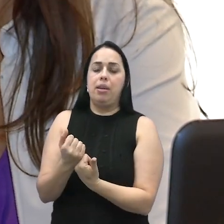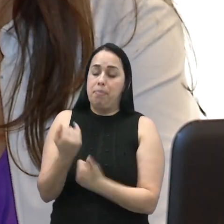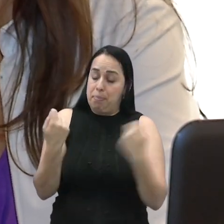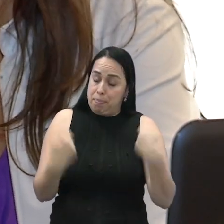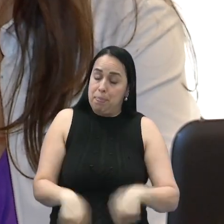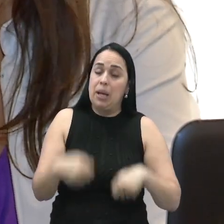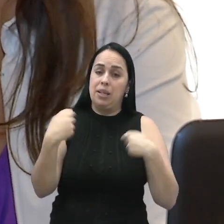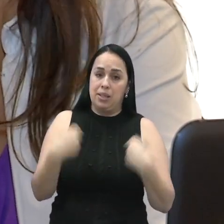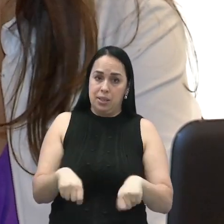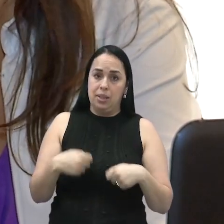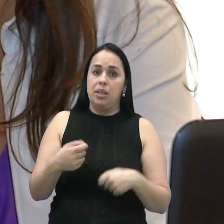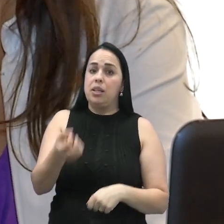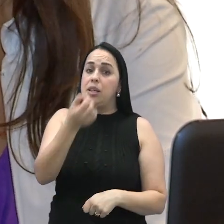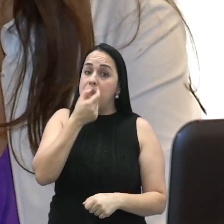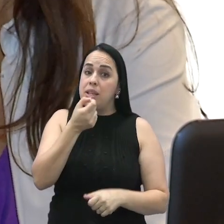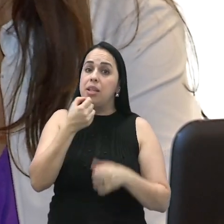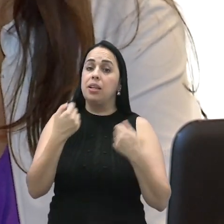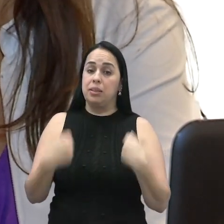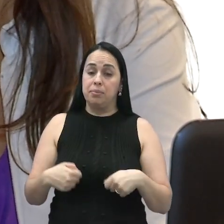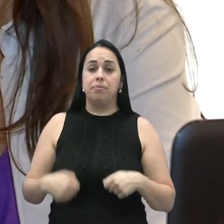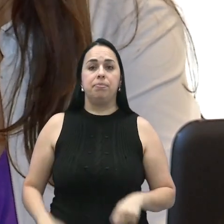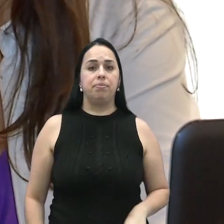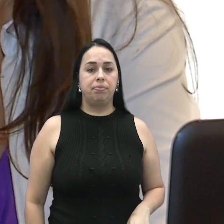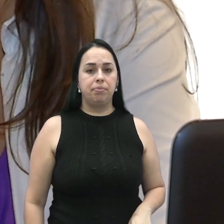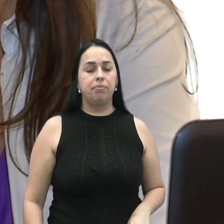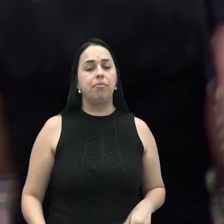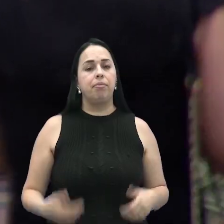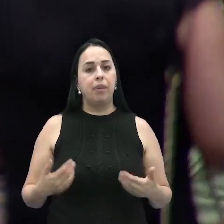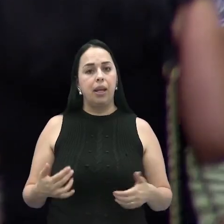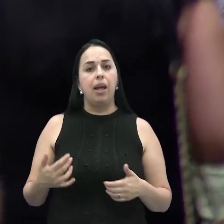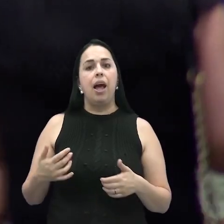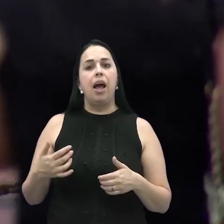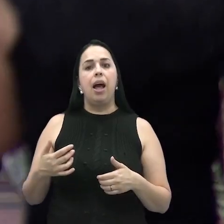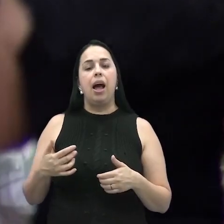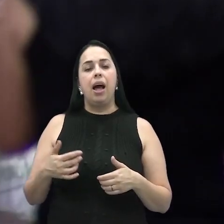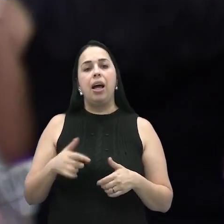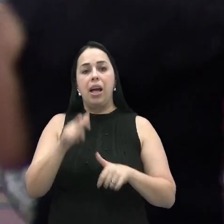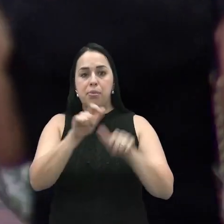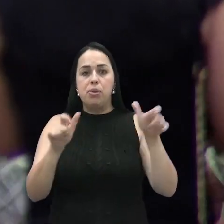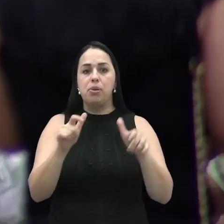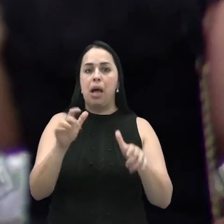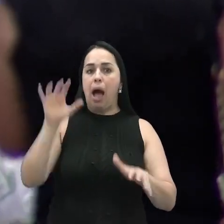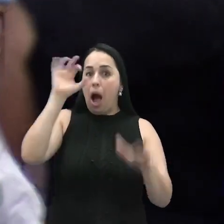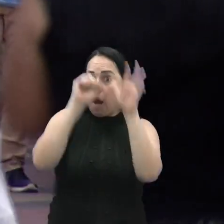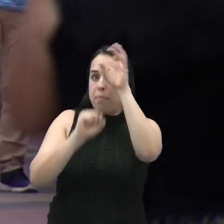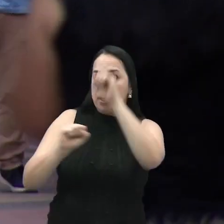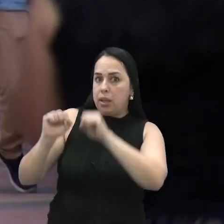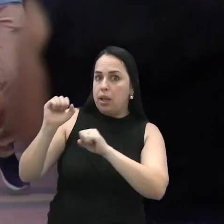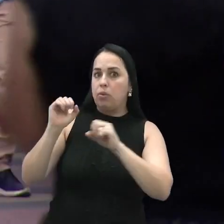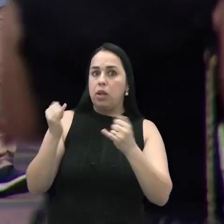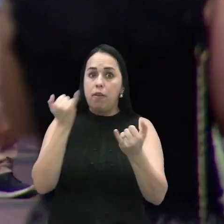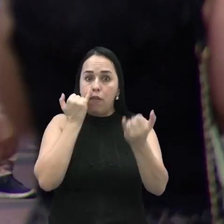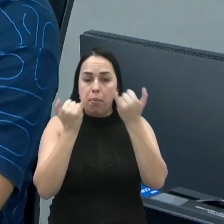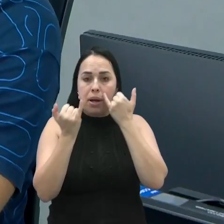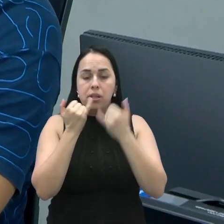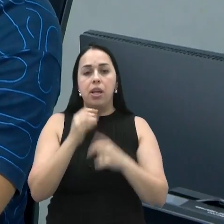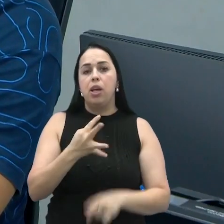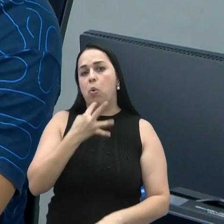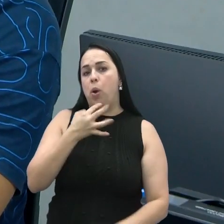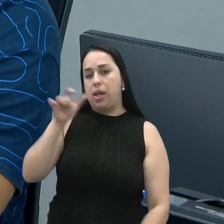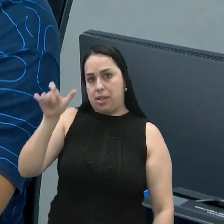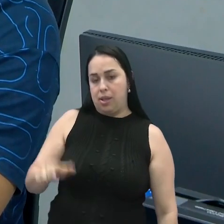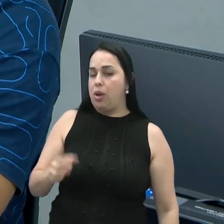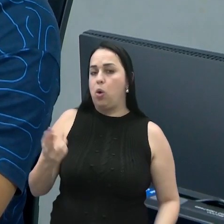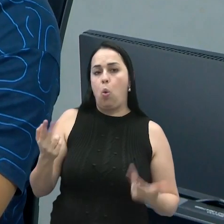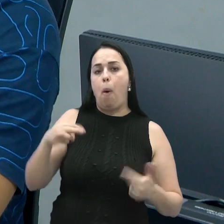suporte necessário e medicamento para sair da crise. À medida que mais pessoas se informam e conhecem quem vive